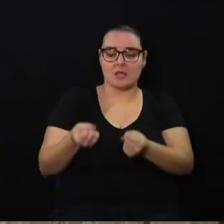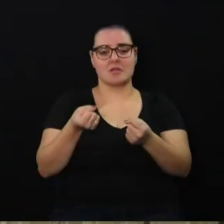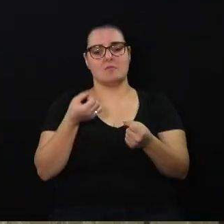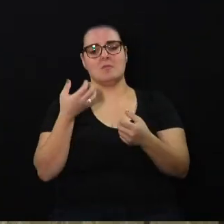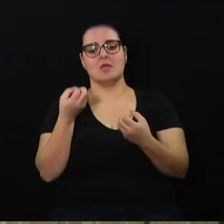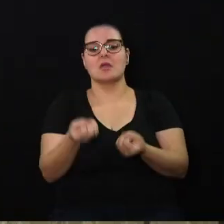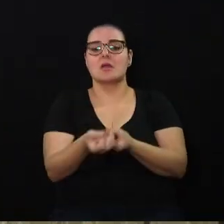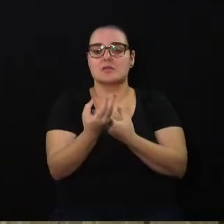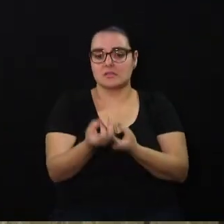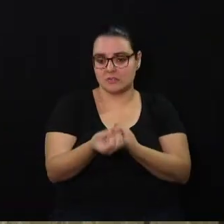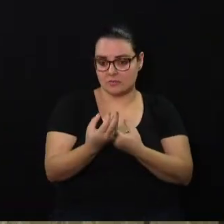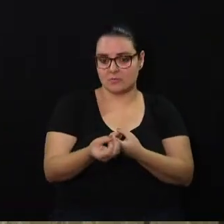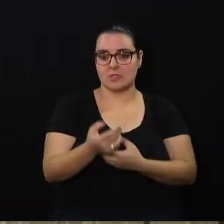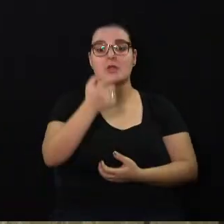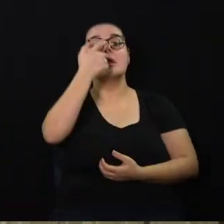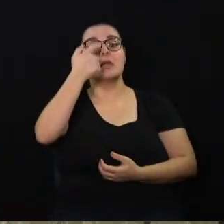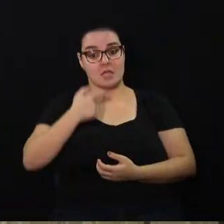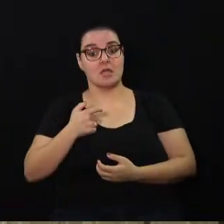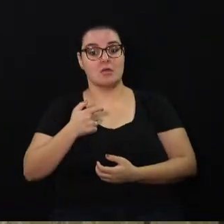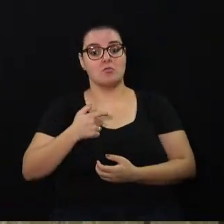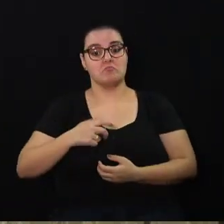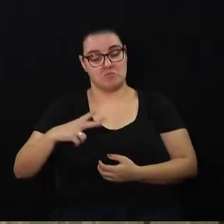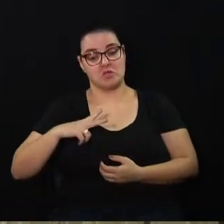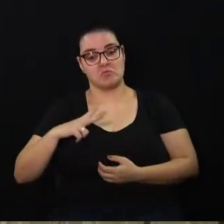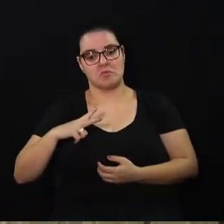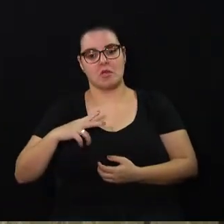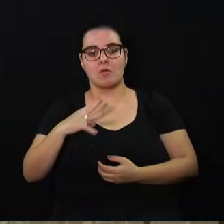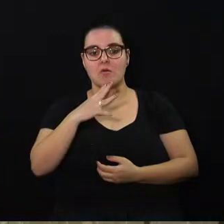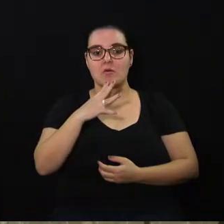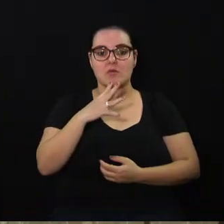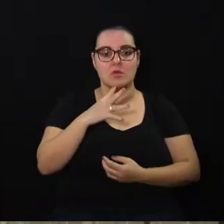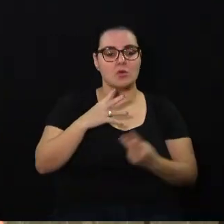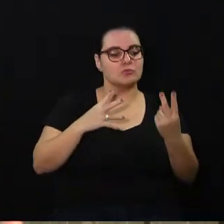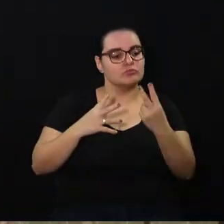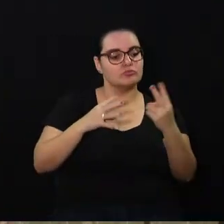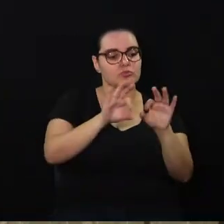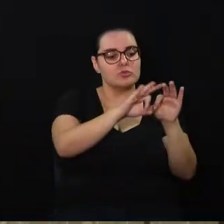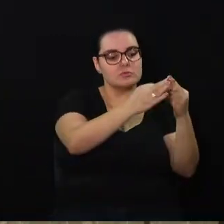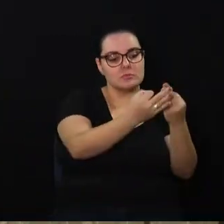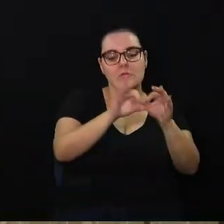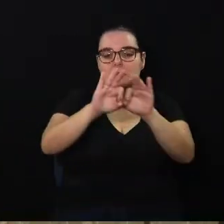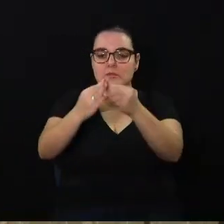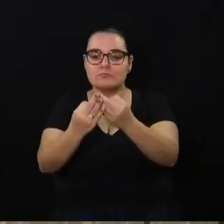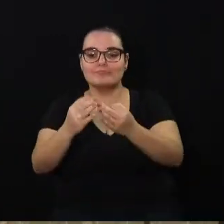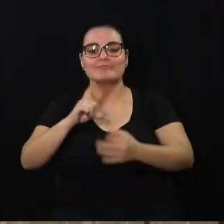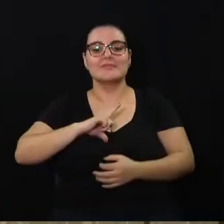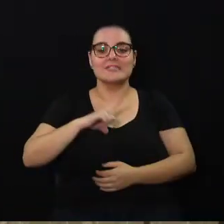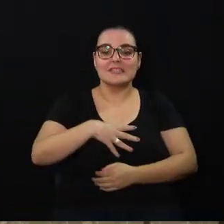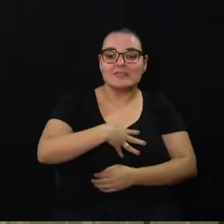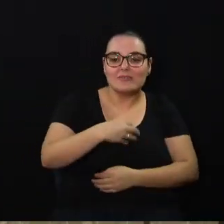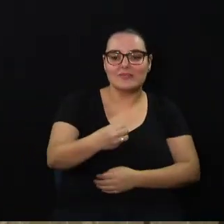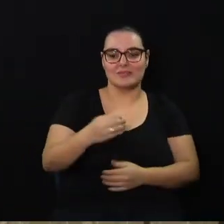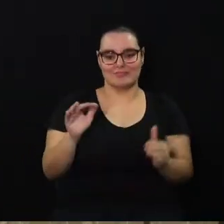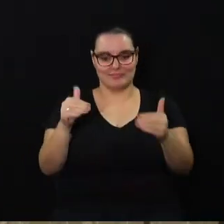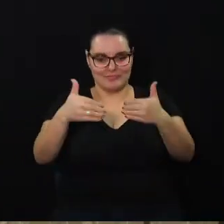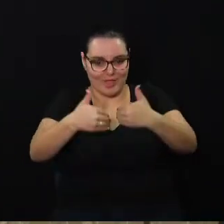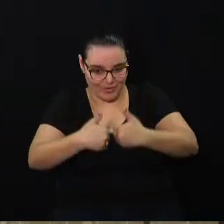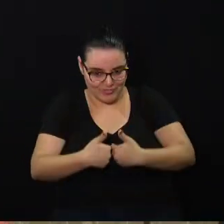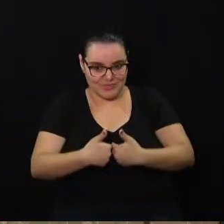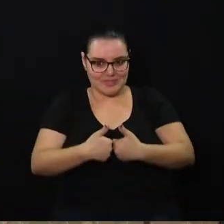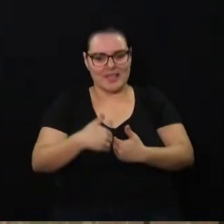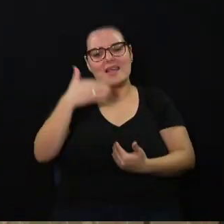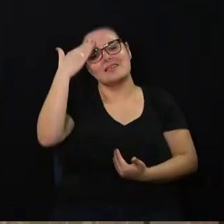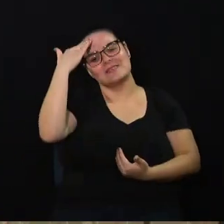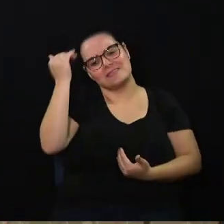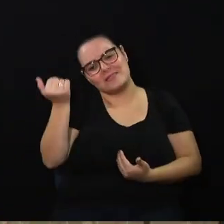nós eu particularmente conheço tenho duas famílias amigas que têm dois filhos autistas a gente sabe um pouco as dificuldades